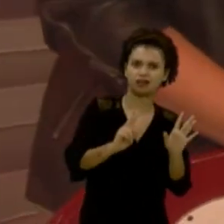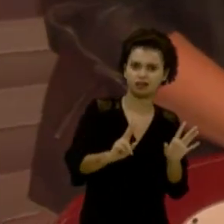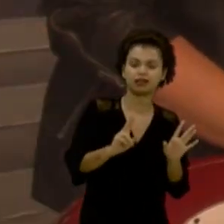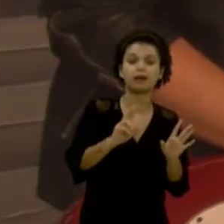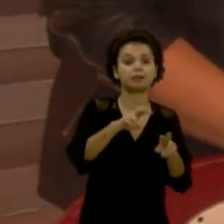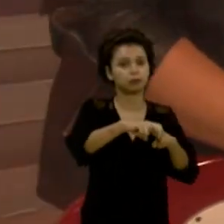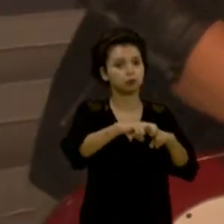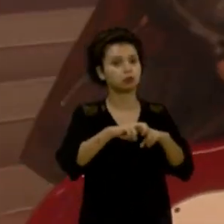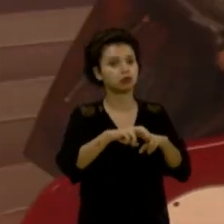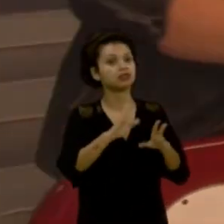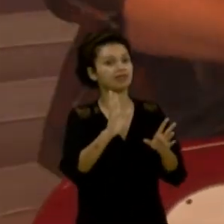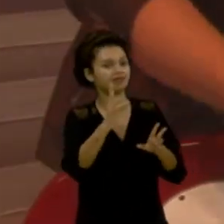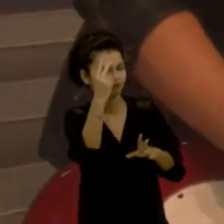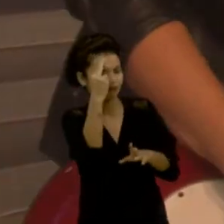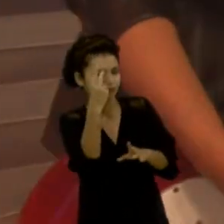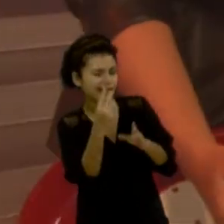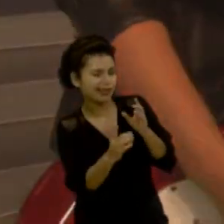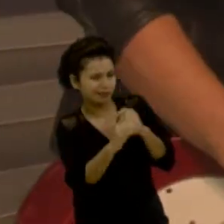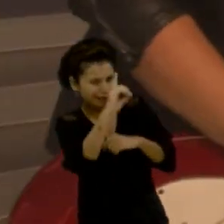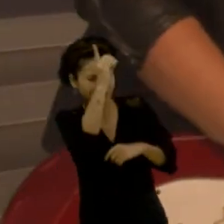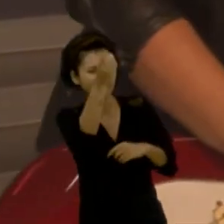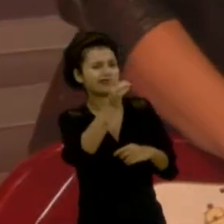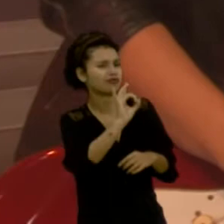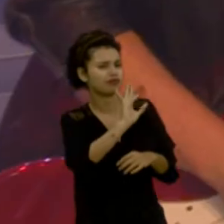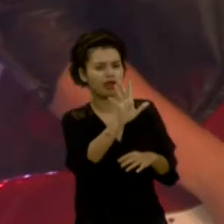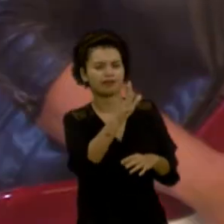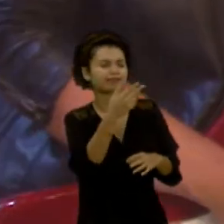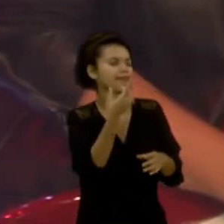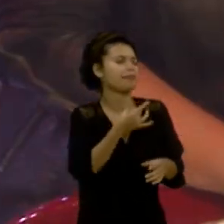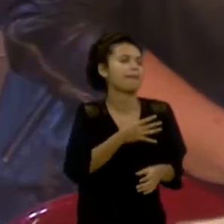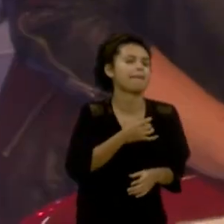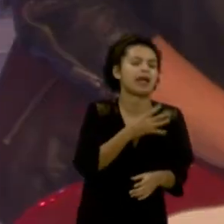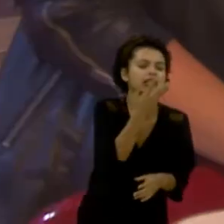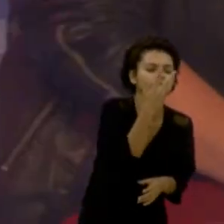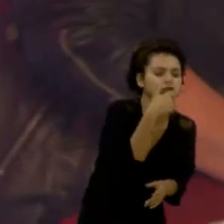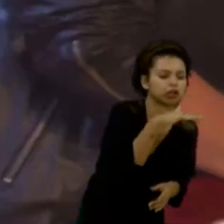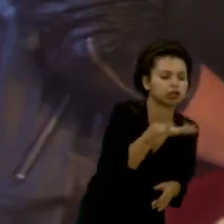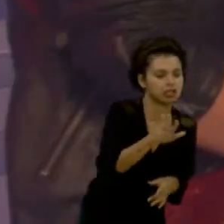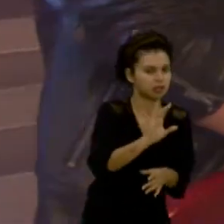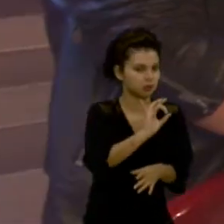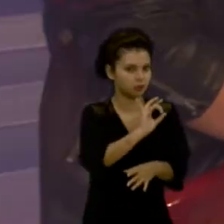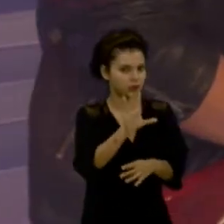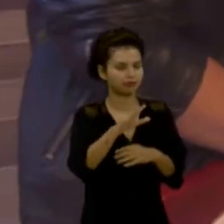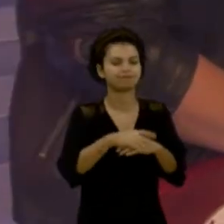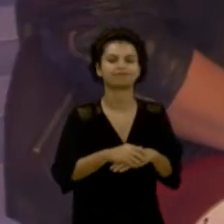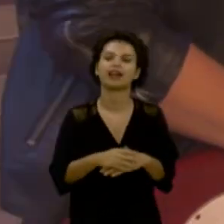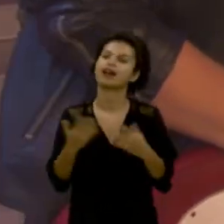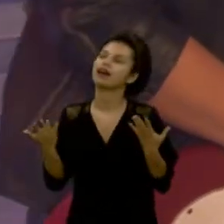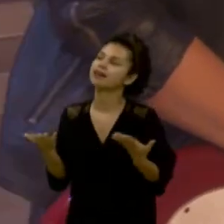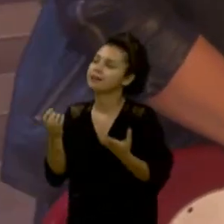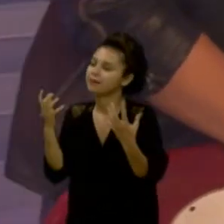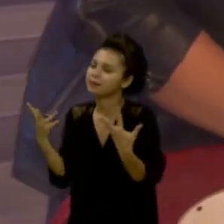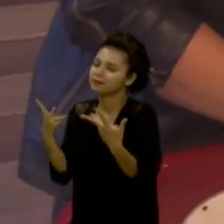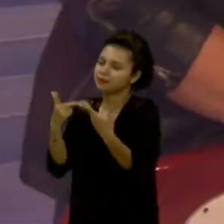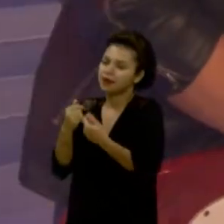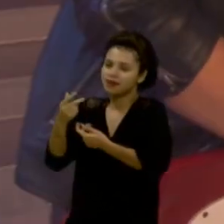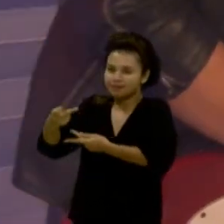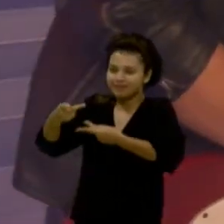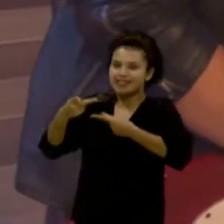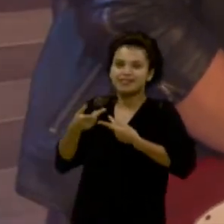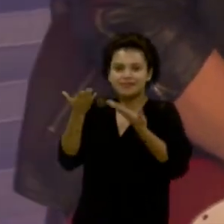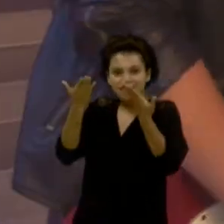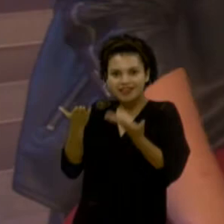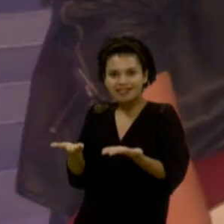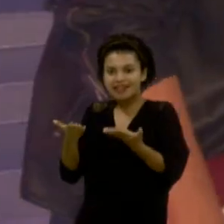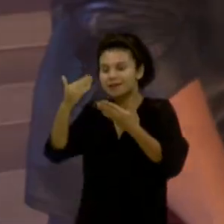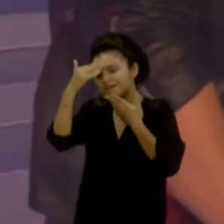perna cabeluda funciona. Hoje eu depilo a perna, que essa perna... Aldi Bebe, maravilhoso te receber, querido. Tudo de luz pra você, obrigada. Tudo de bom, tá?